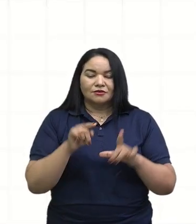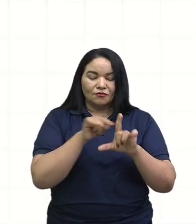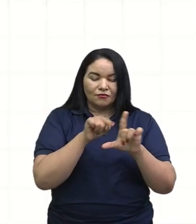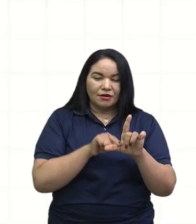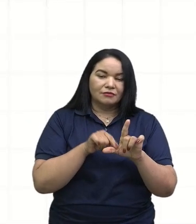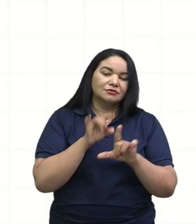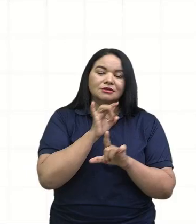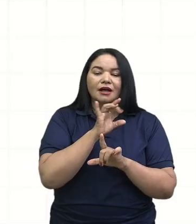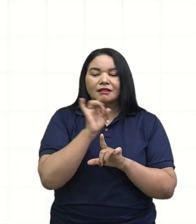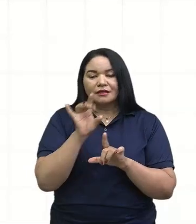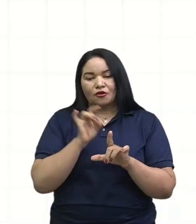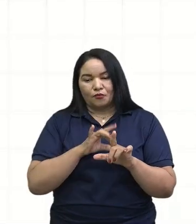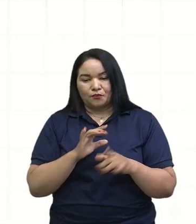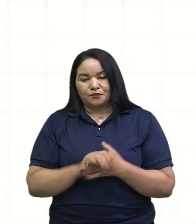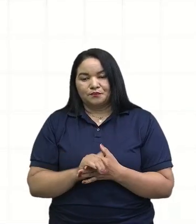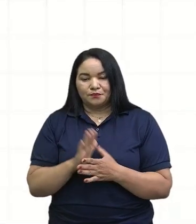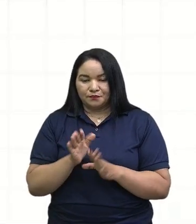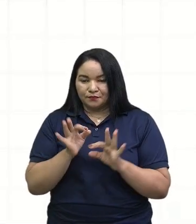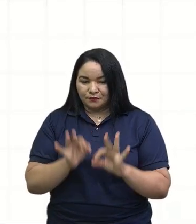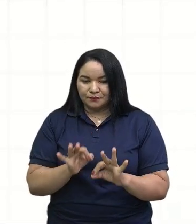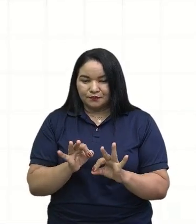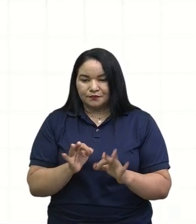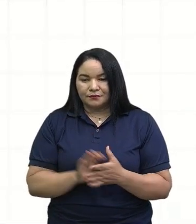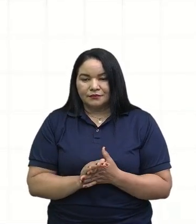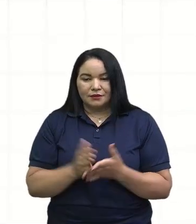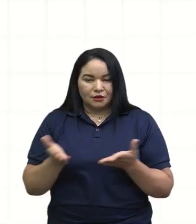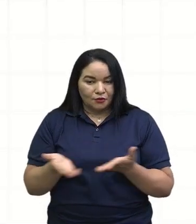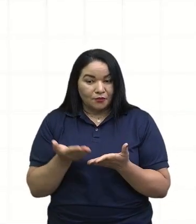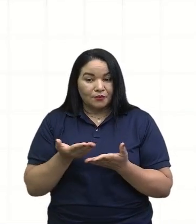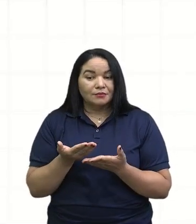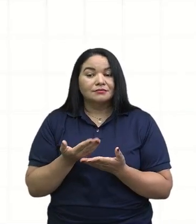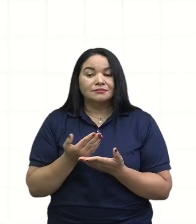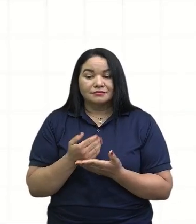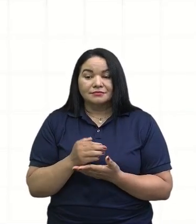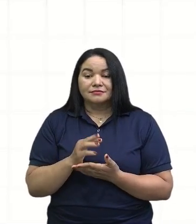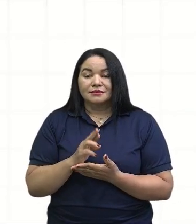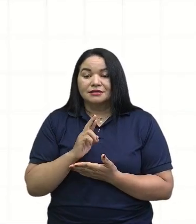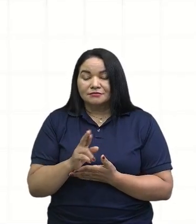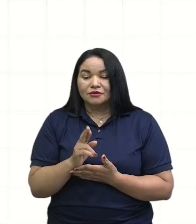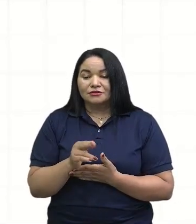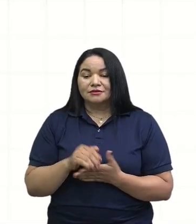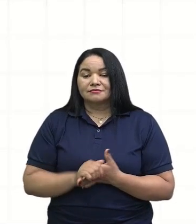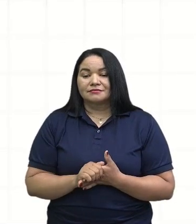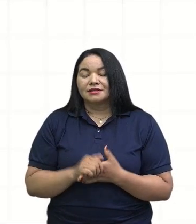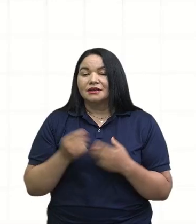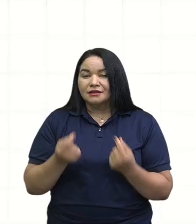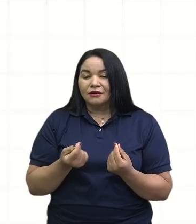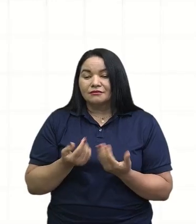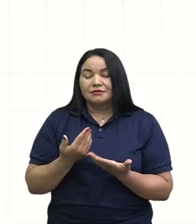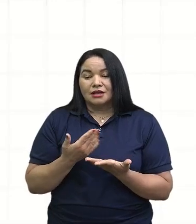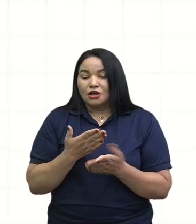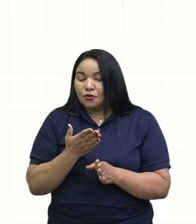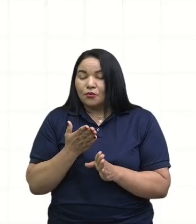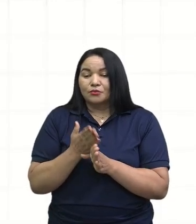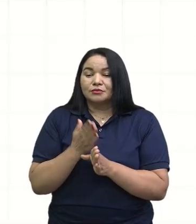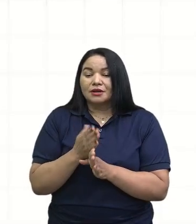89 graus. Certo? Bom, agora dá para a gente marcar a resposta, né? Sabemos que ele quer que a gente